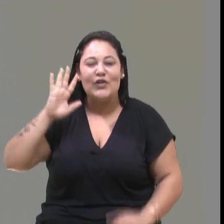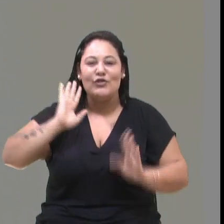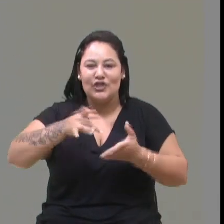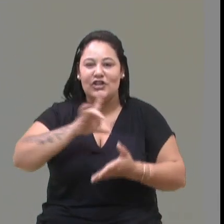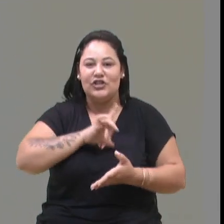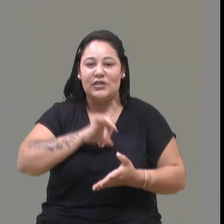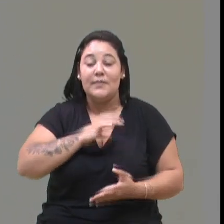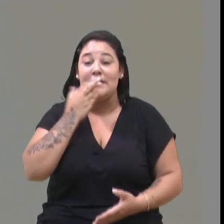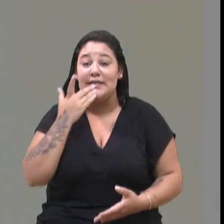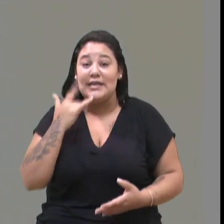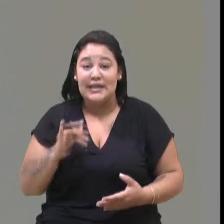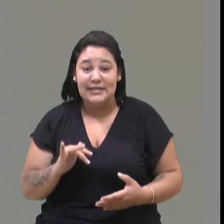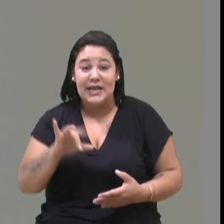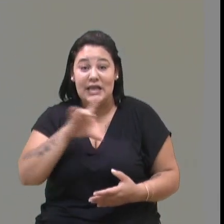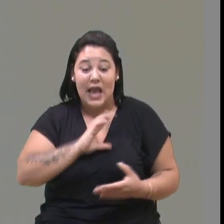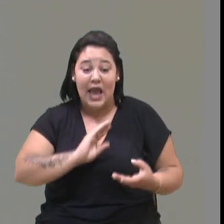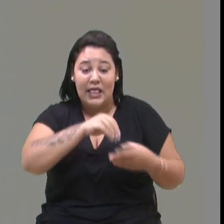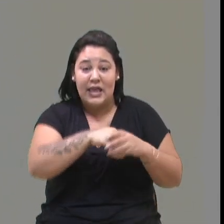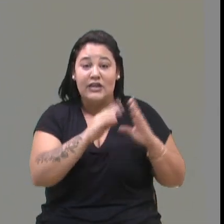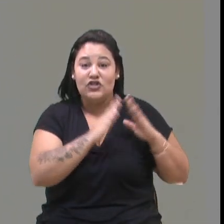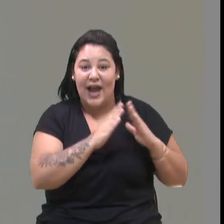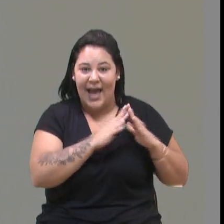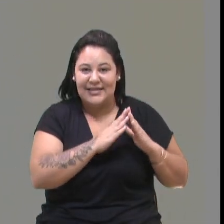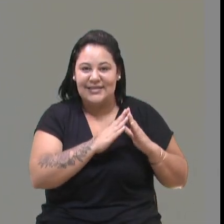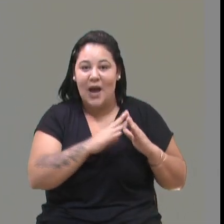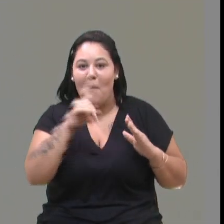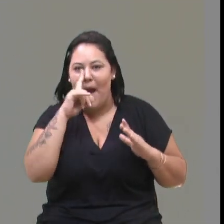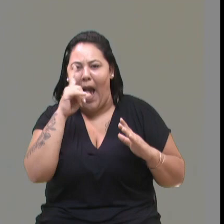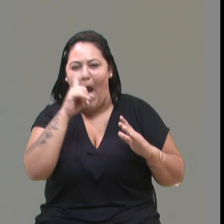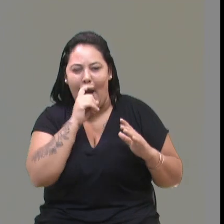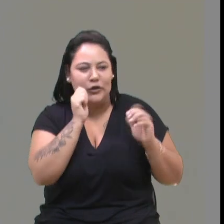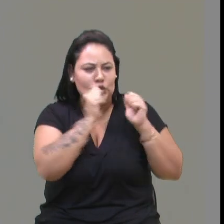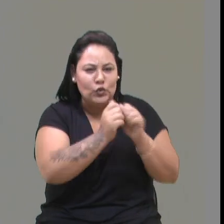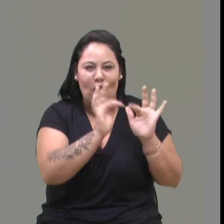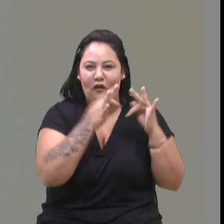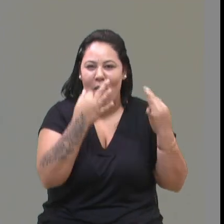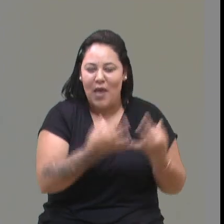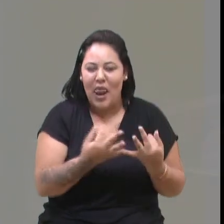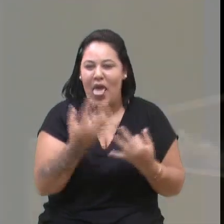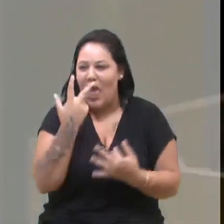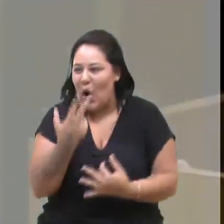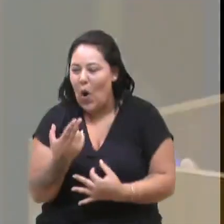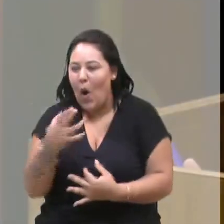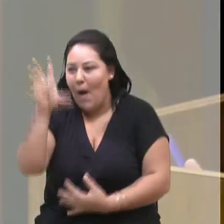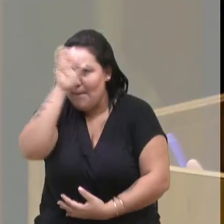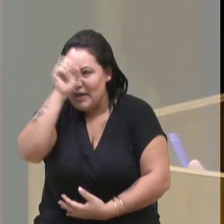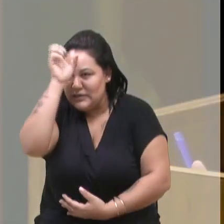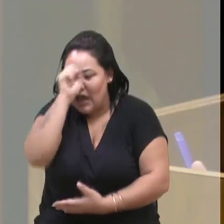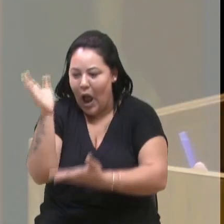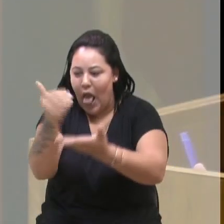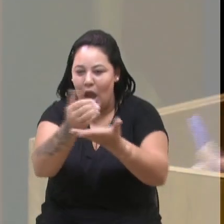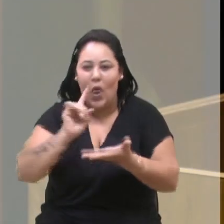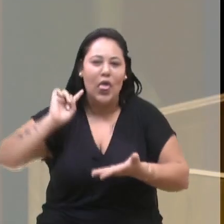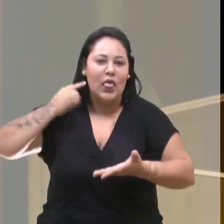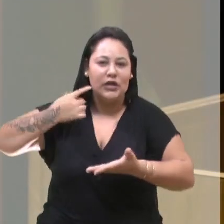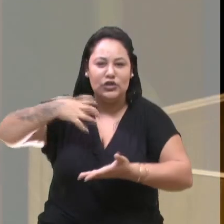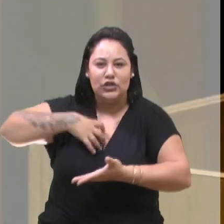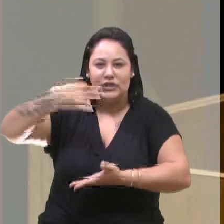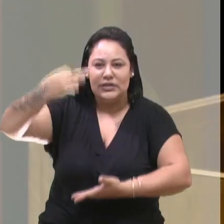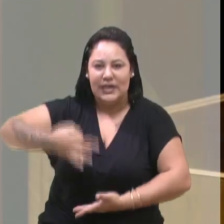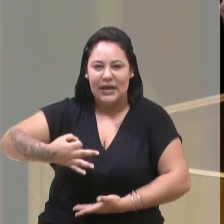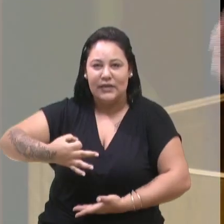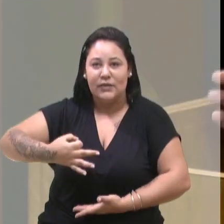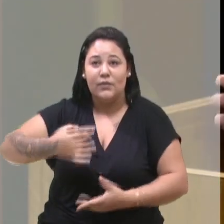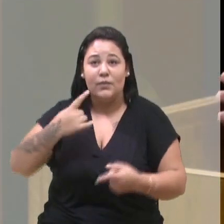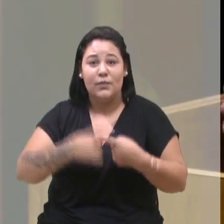crianças levem para suas casas aos seus pais, assim como foi o aprendizado de recolher o lixo corretamente. Na minha geração, o